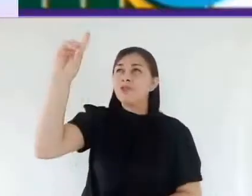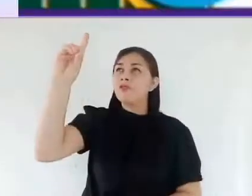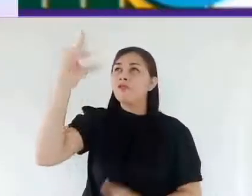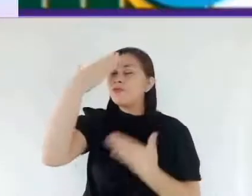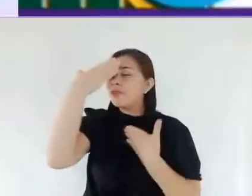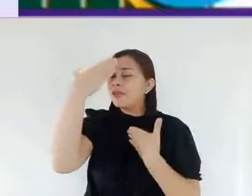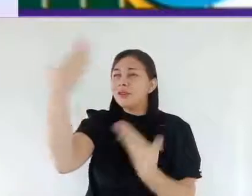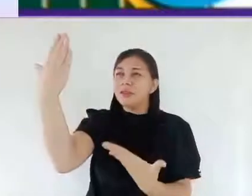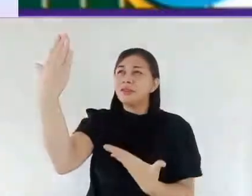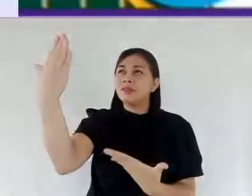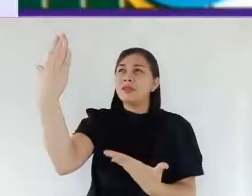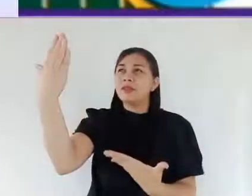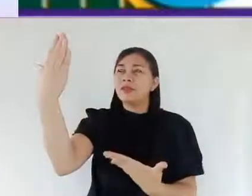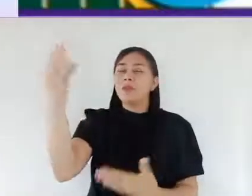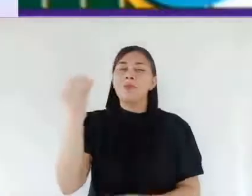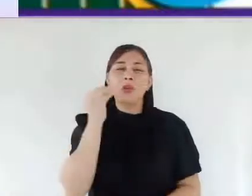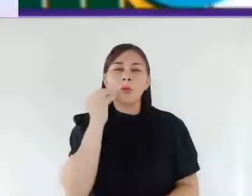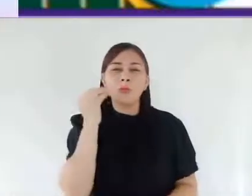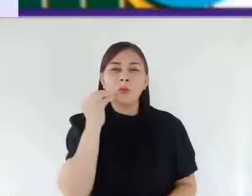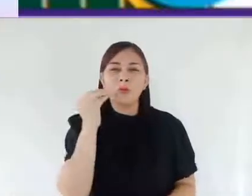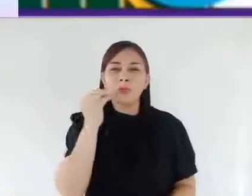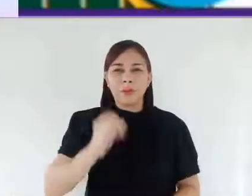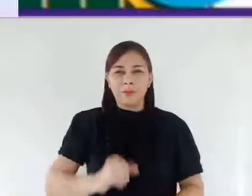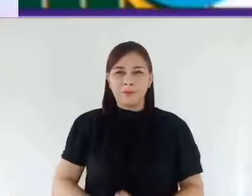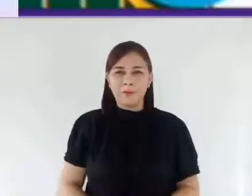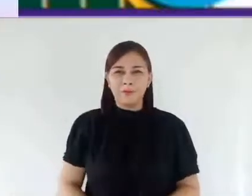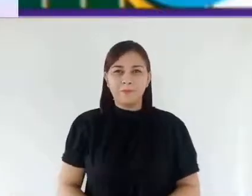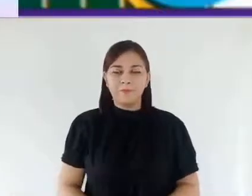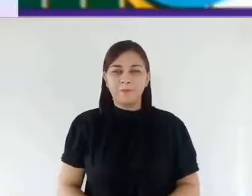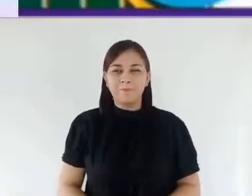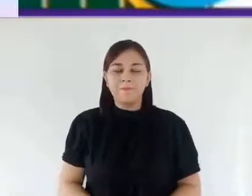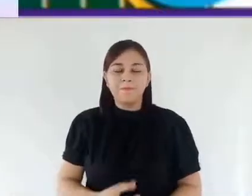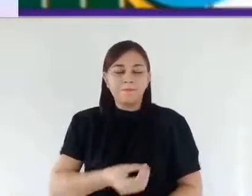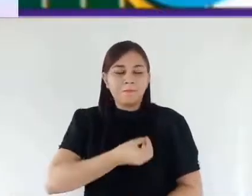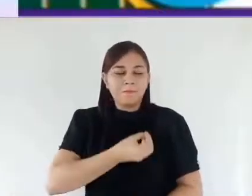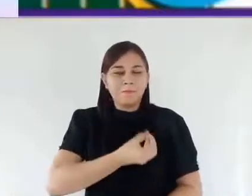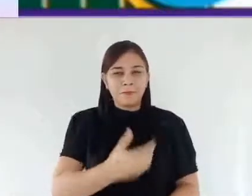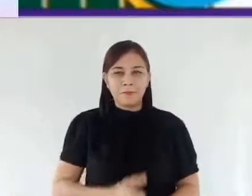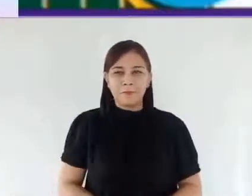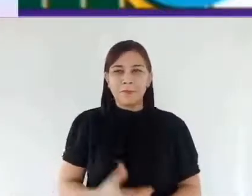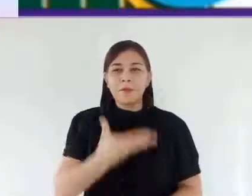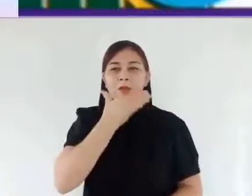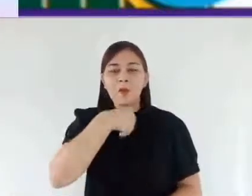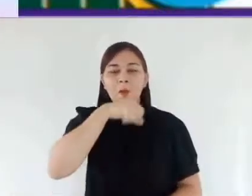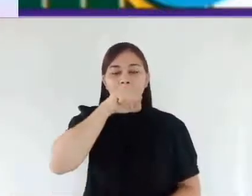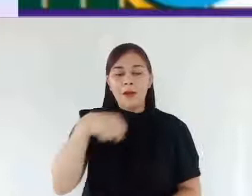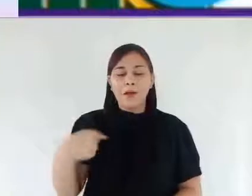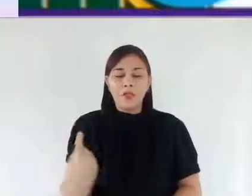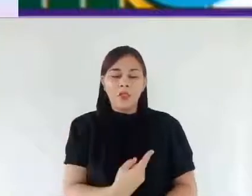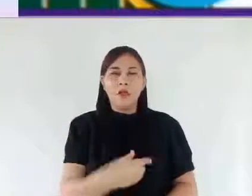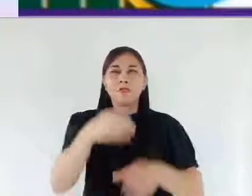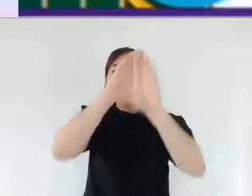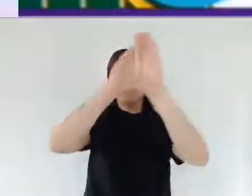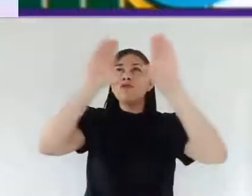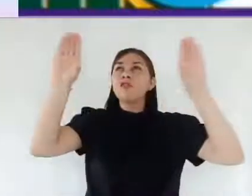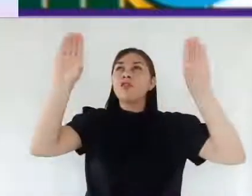agradecendo por mais uma oportunidade. Pai nosso que estás no céu,